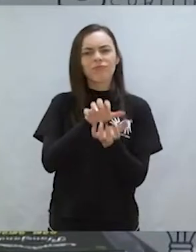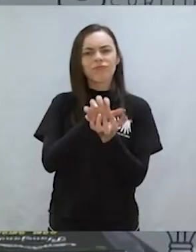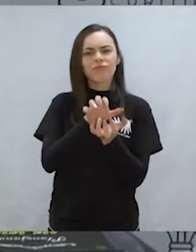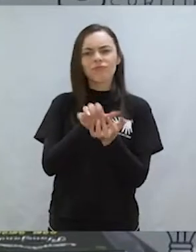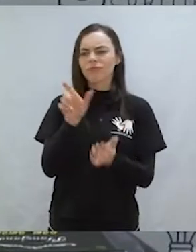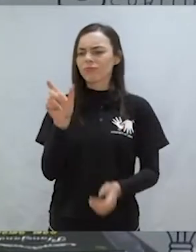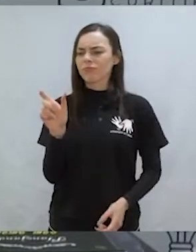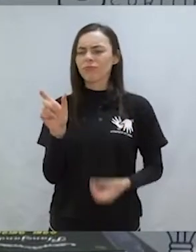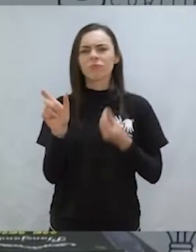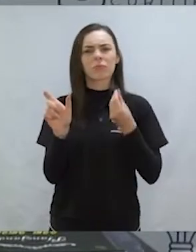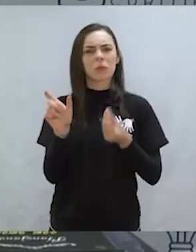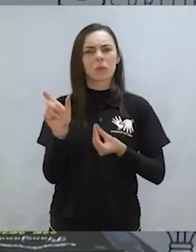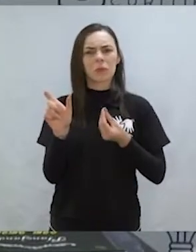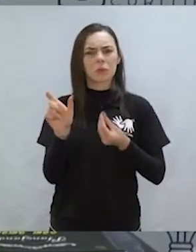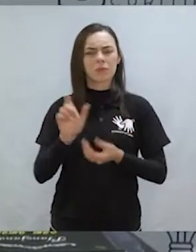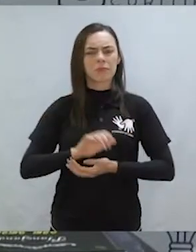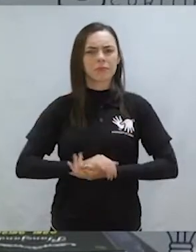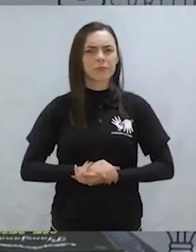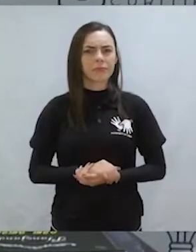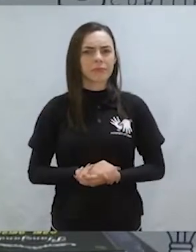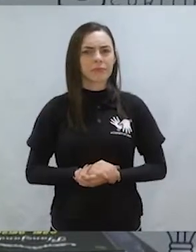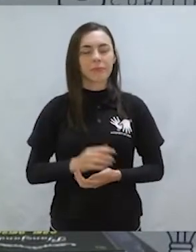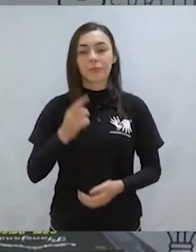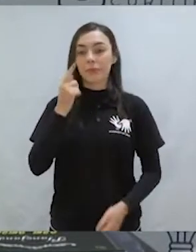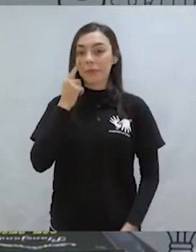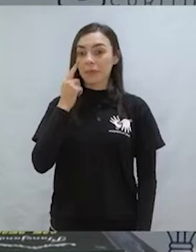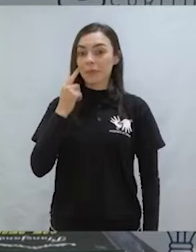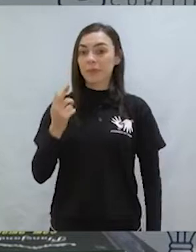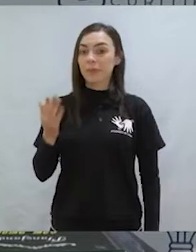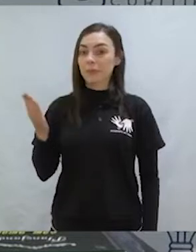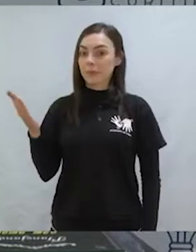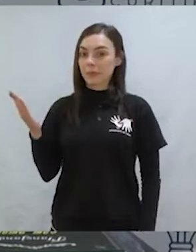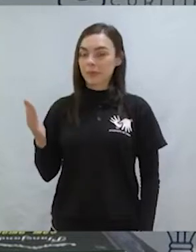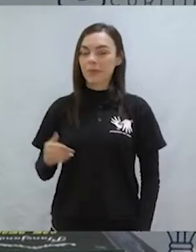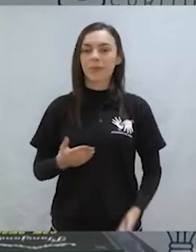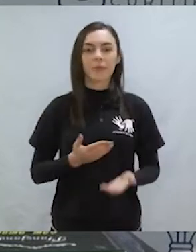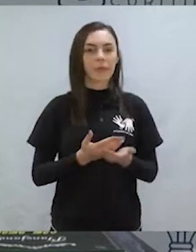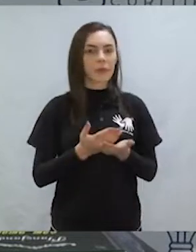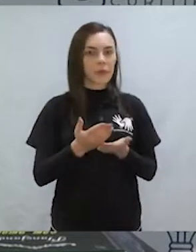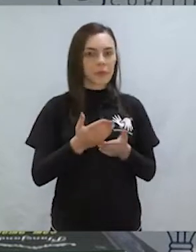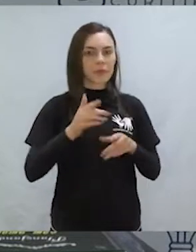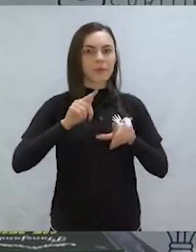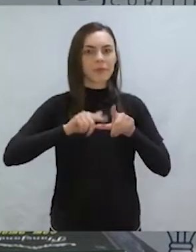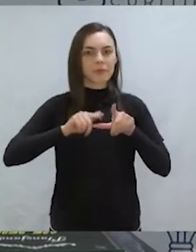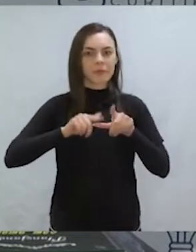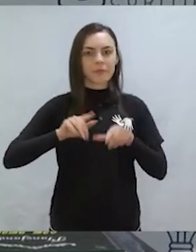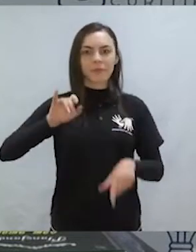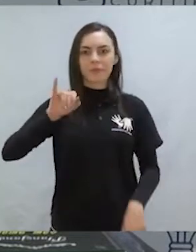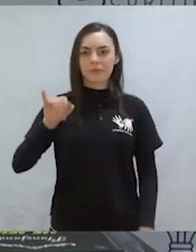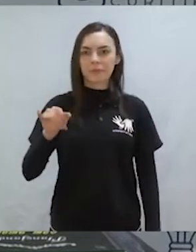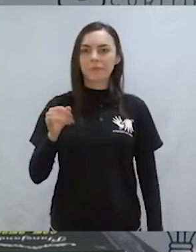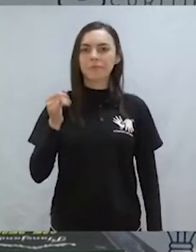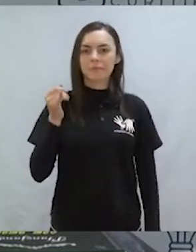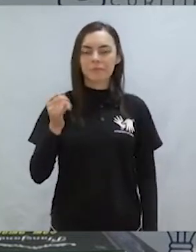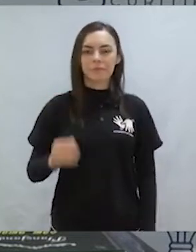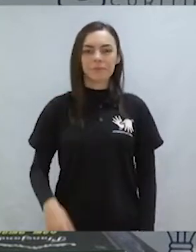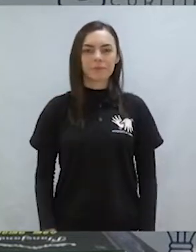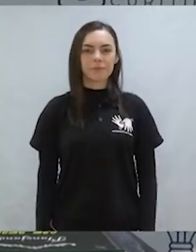escreve jacaré? Nós também vimos aqui na última aula, olhem lá. Jacaré começa com a